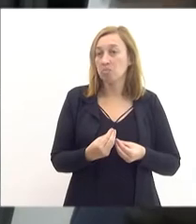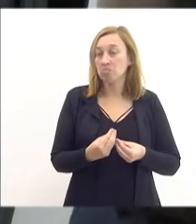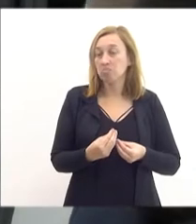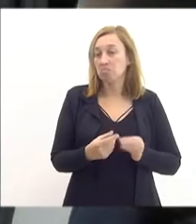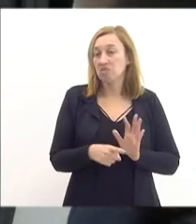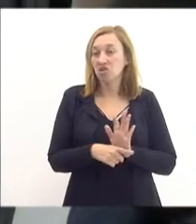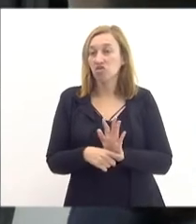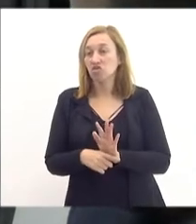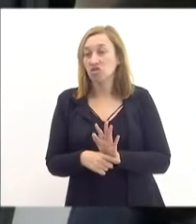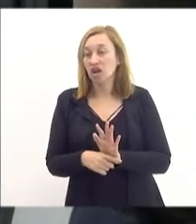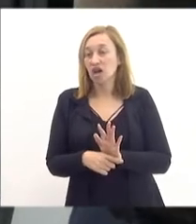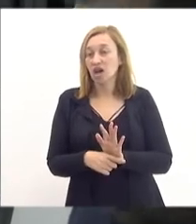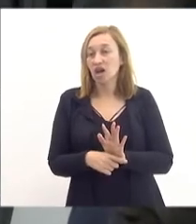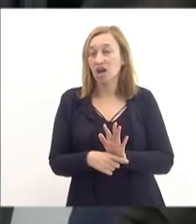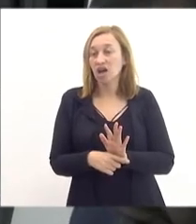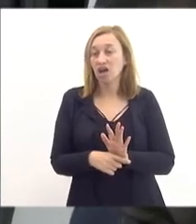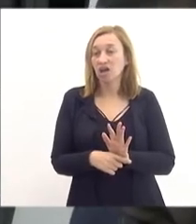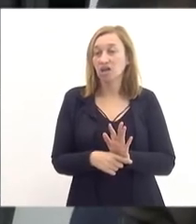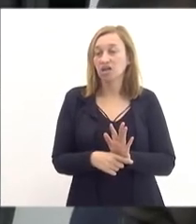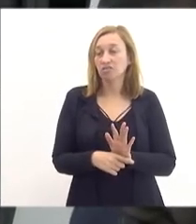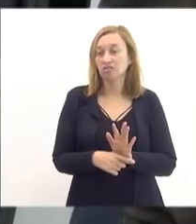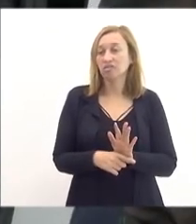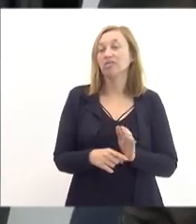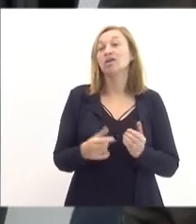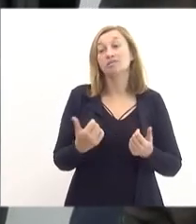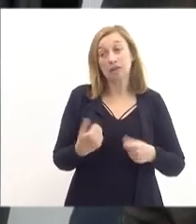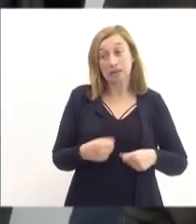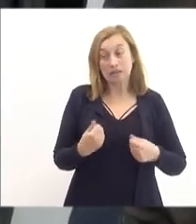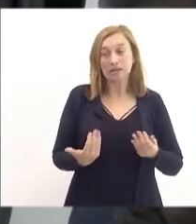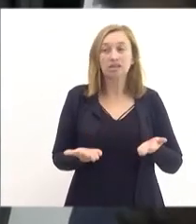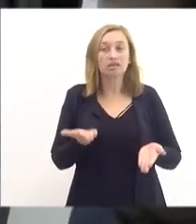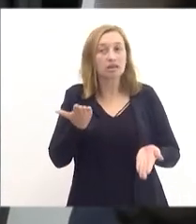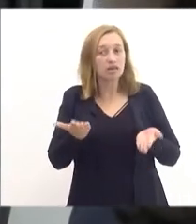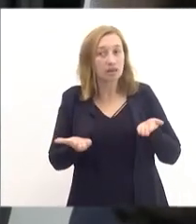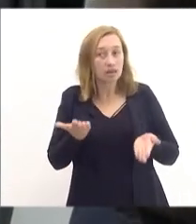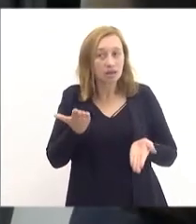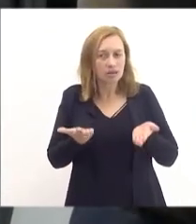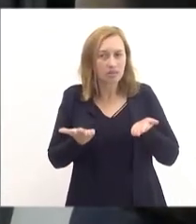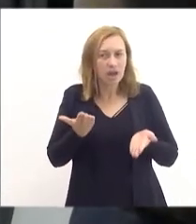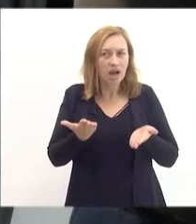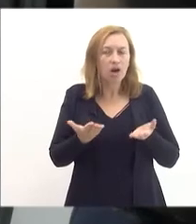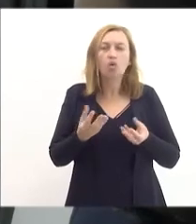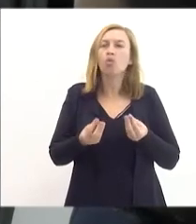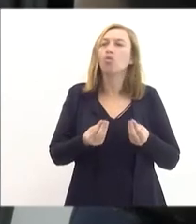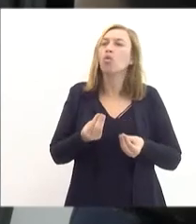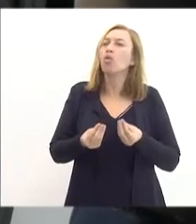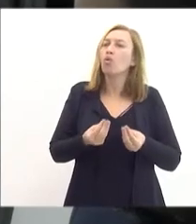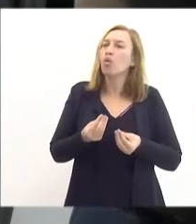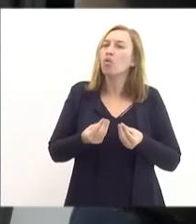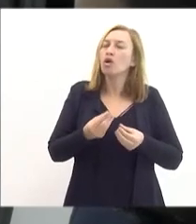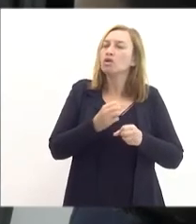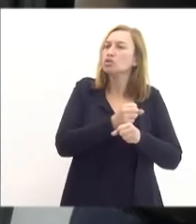menos decorar um ano. Ele vai se equilibrar em torno de